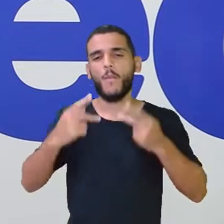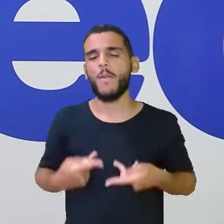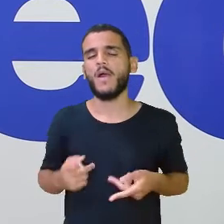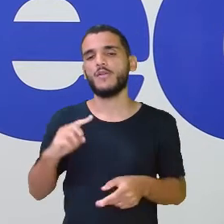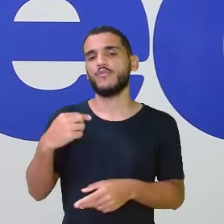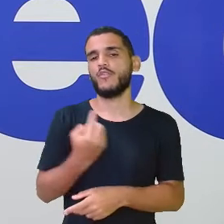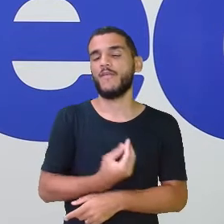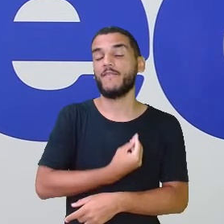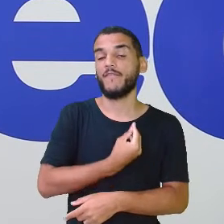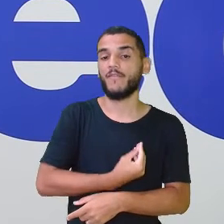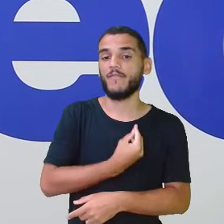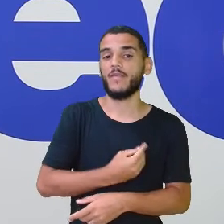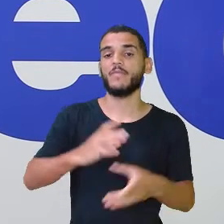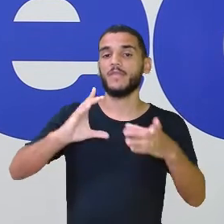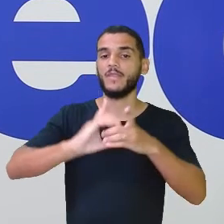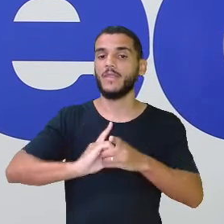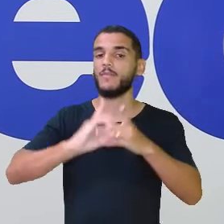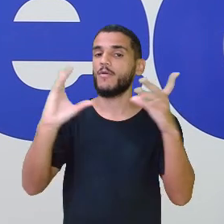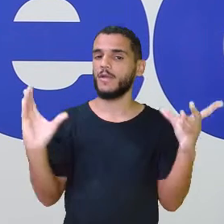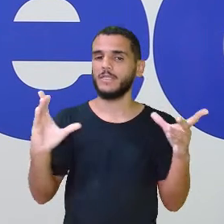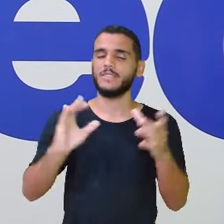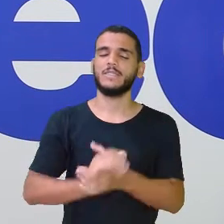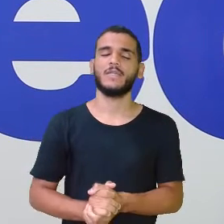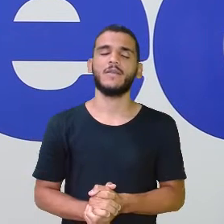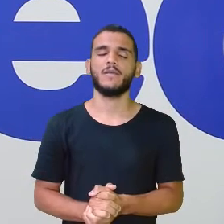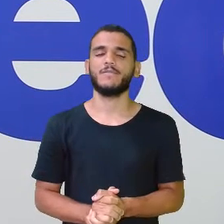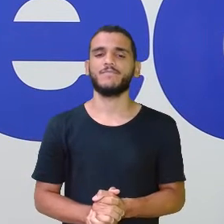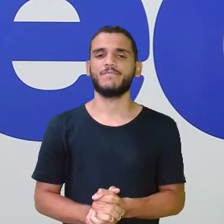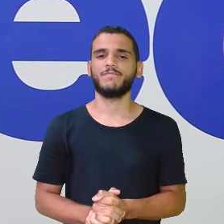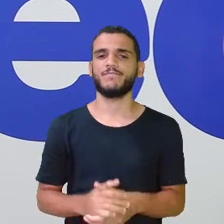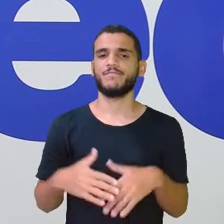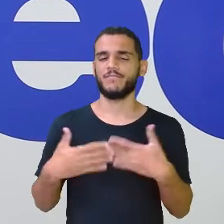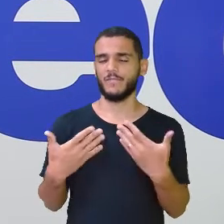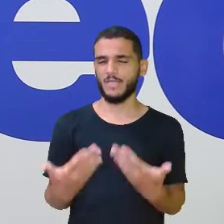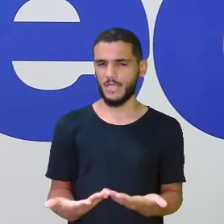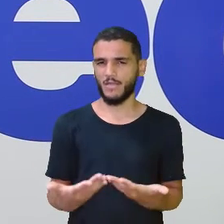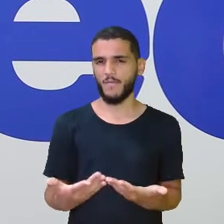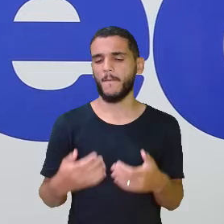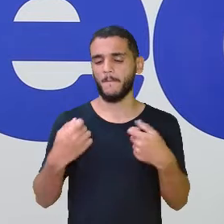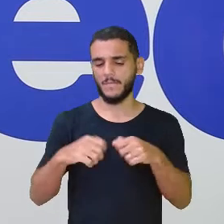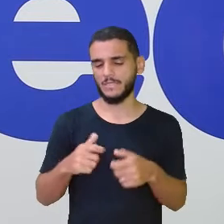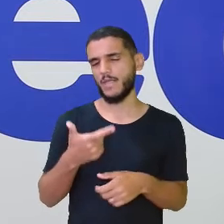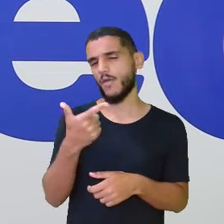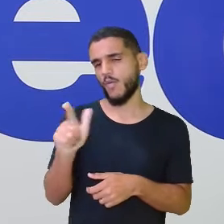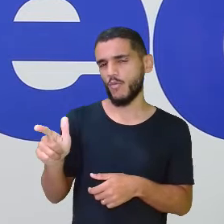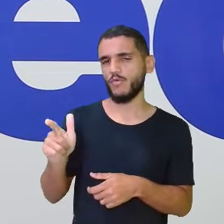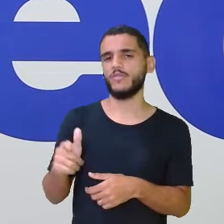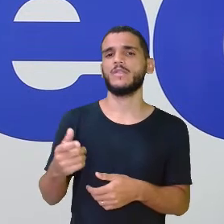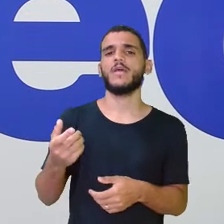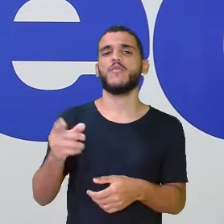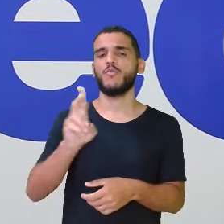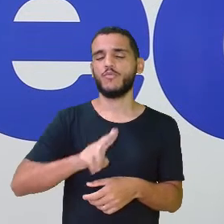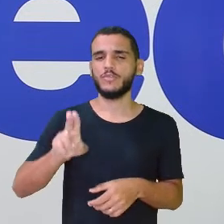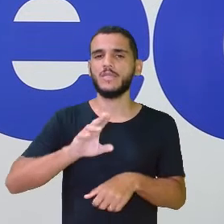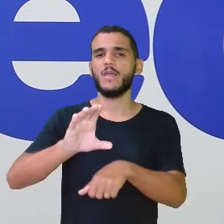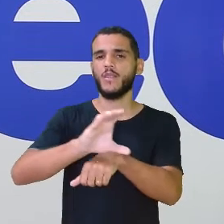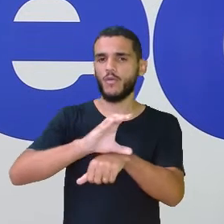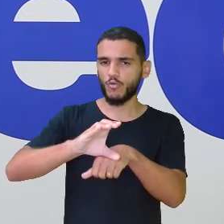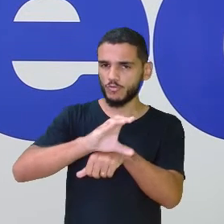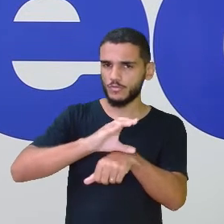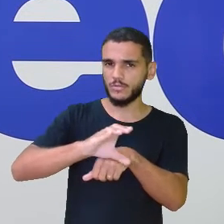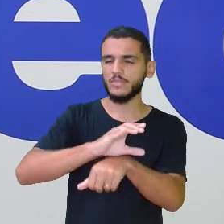Estado democrático de direito. Então, a via teria que ser outra, pela Exatamente. Constituição,